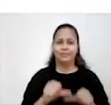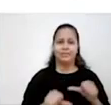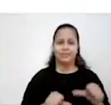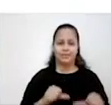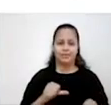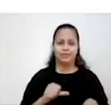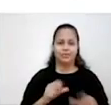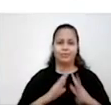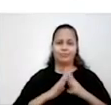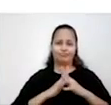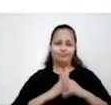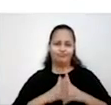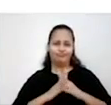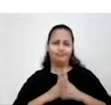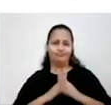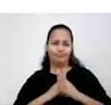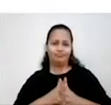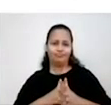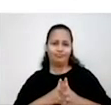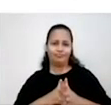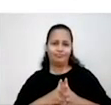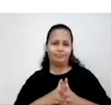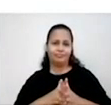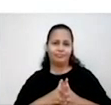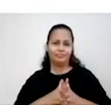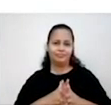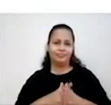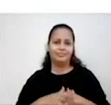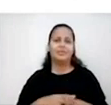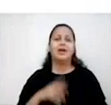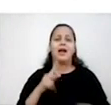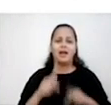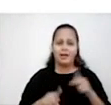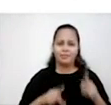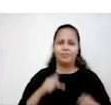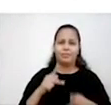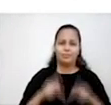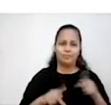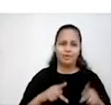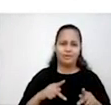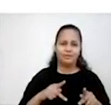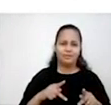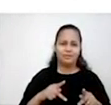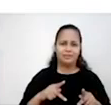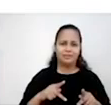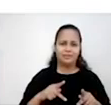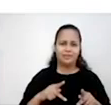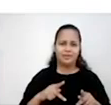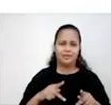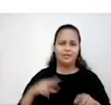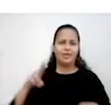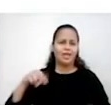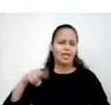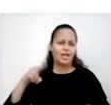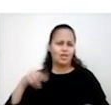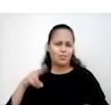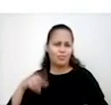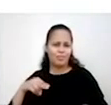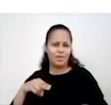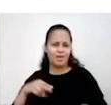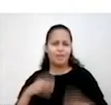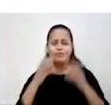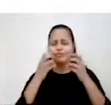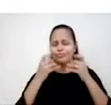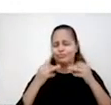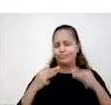se transformou em revolta quando essas medidas foram tomadas. A população, que em nenhum momento foi esclarecida